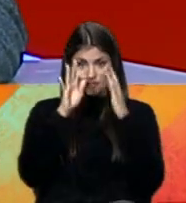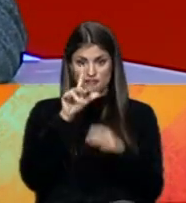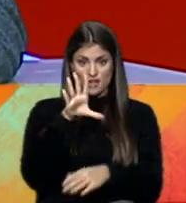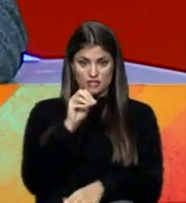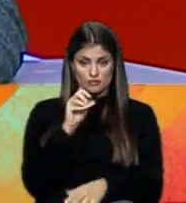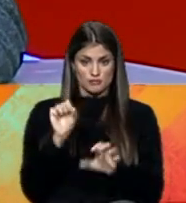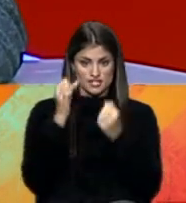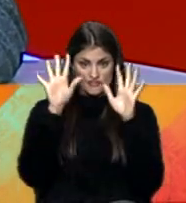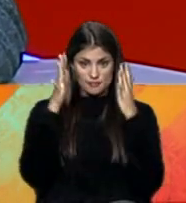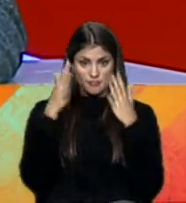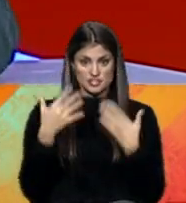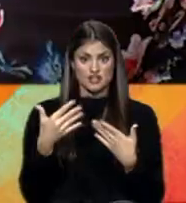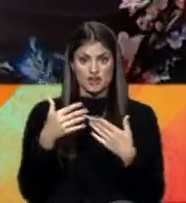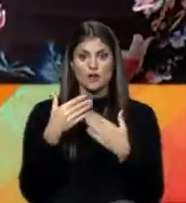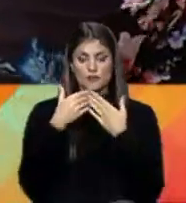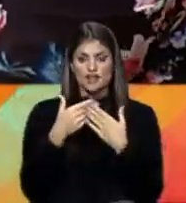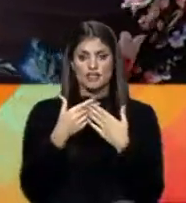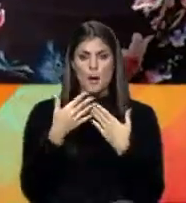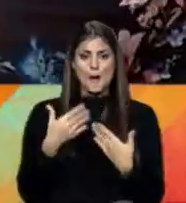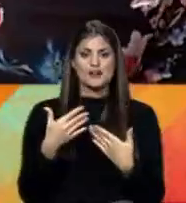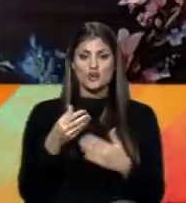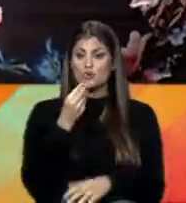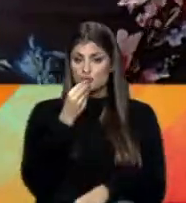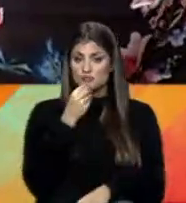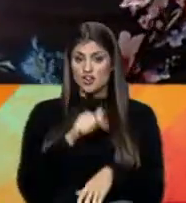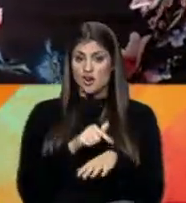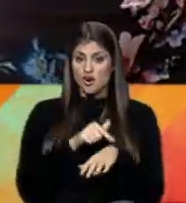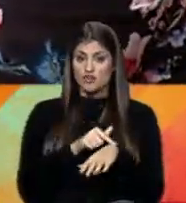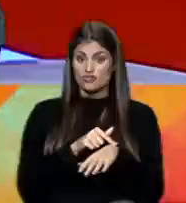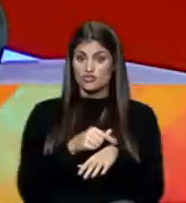palmas, por favor. Obrigado. Vamos mesmo comer. Isto é a hora do almoço, garantidamente.